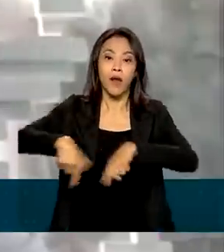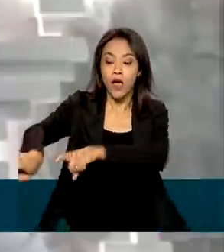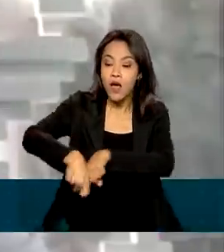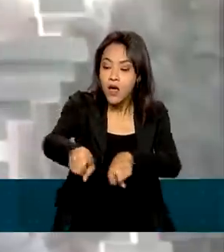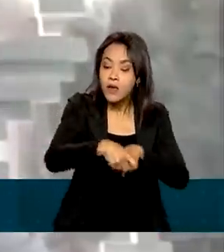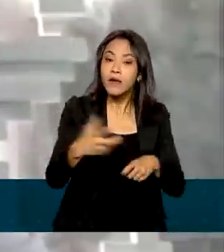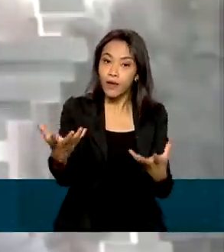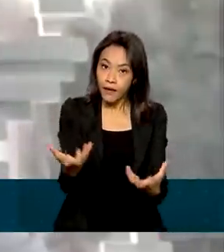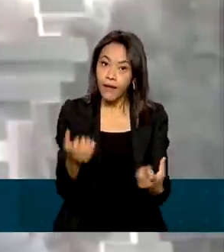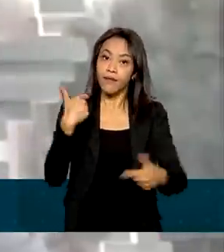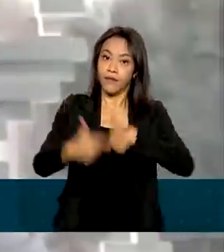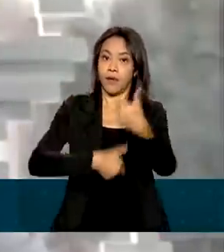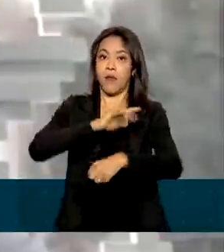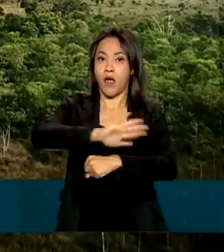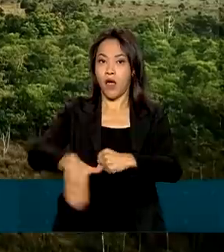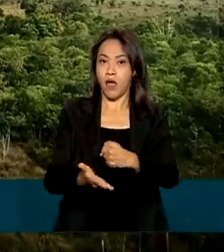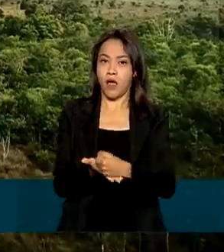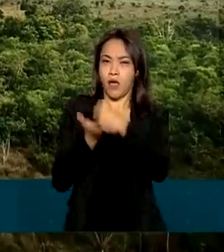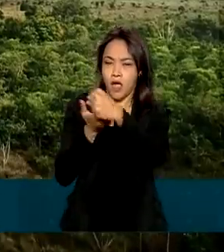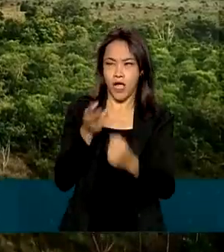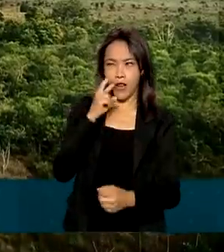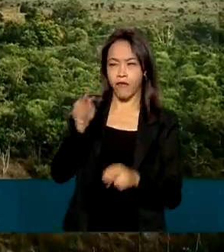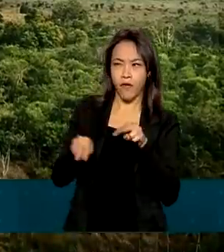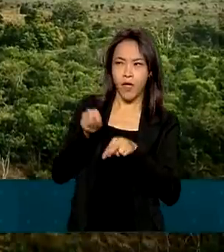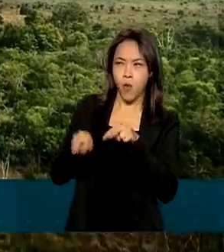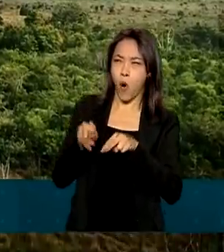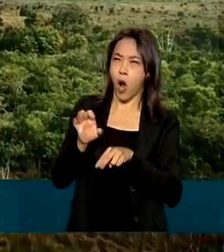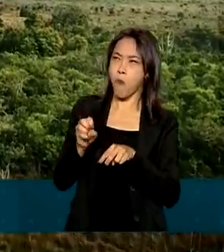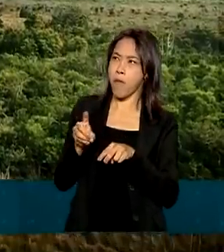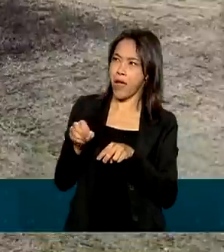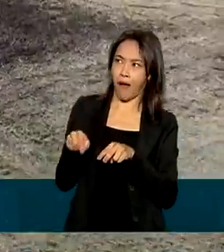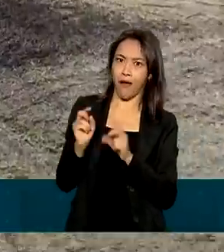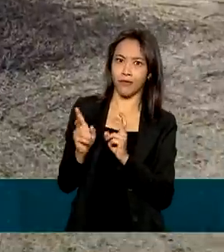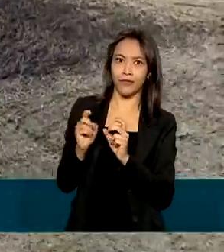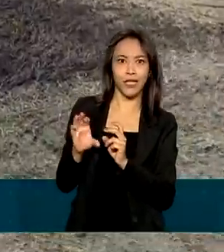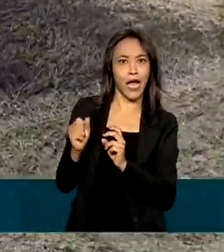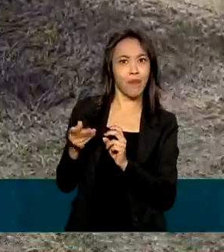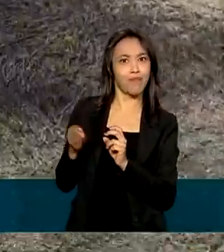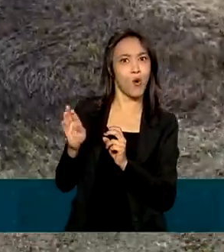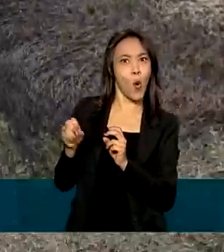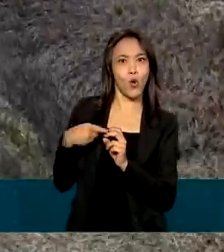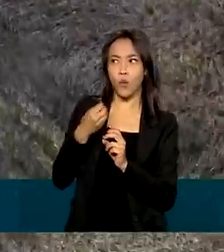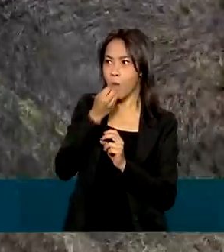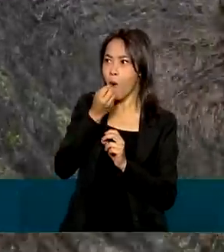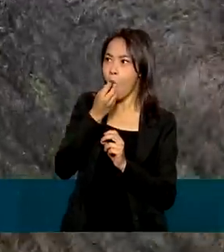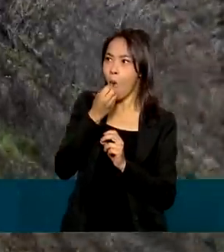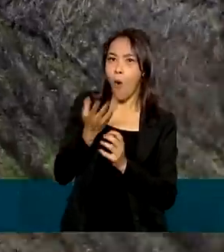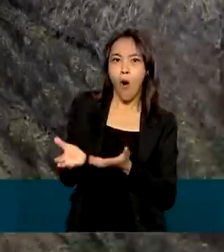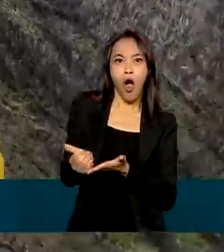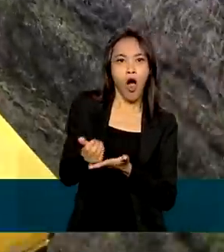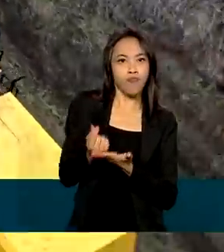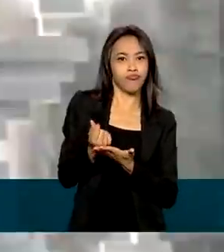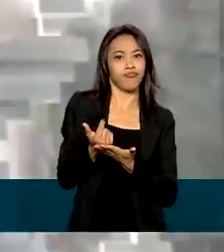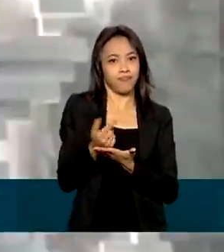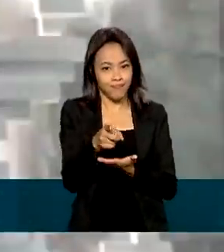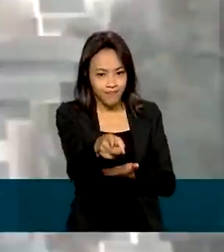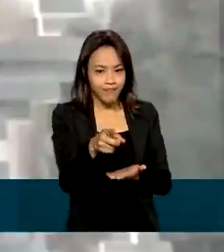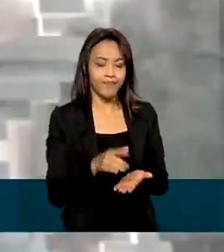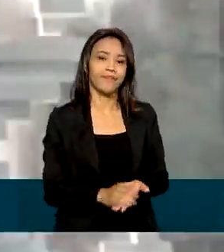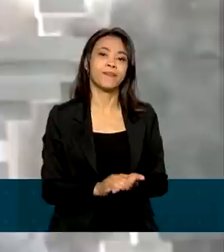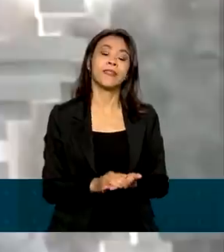ele ver no mercado de Carbono uma alternativa promissora para aumentar a renda no agronegócio